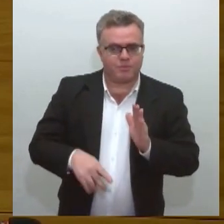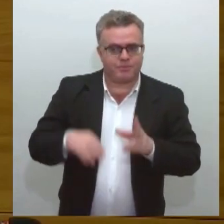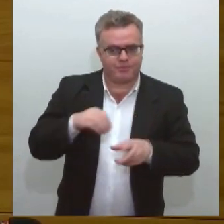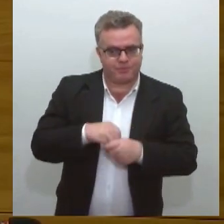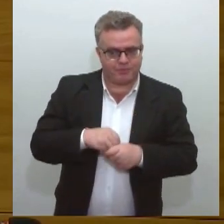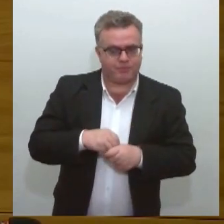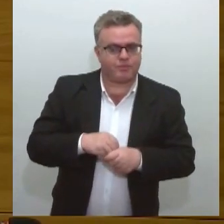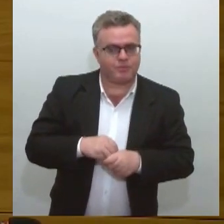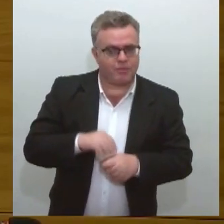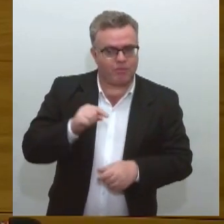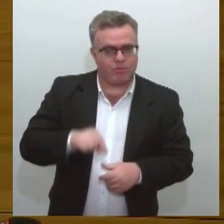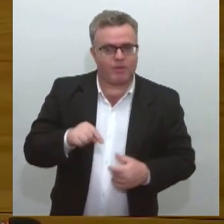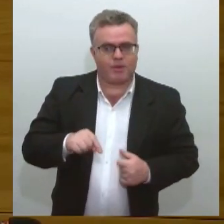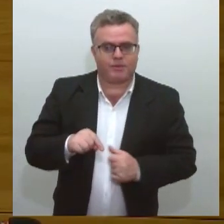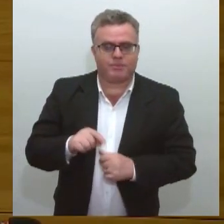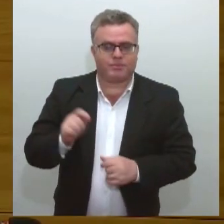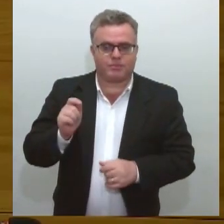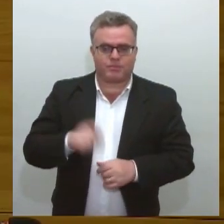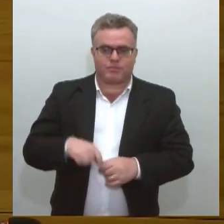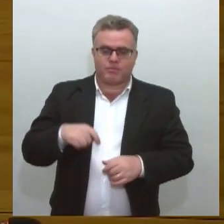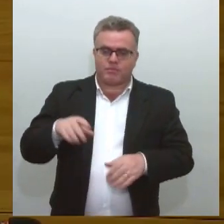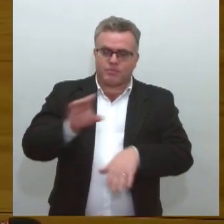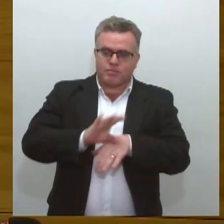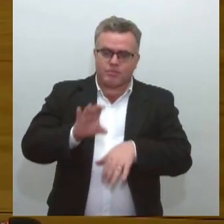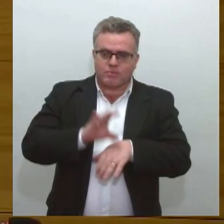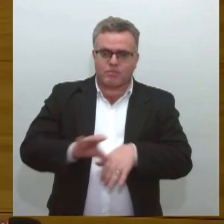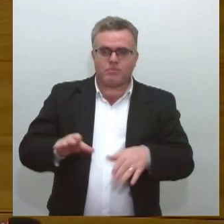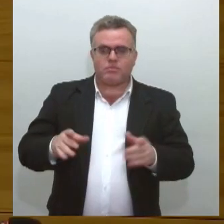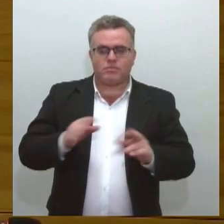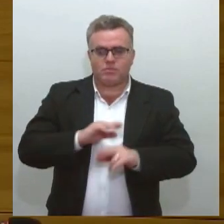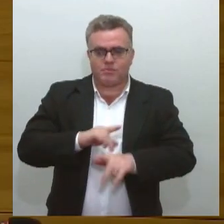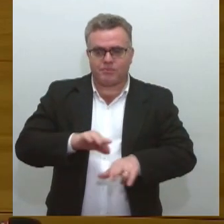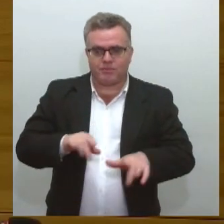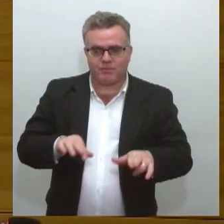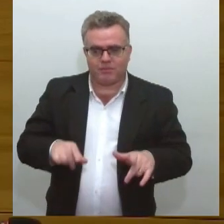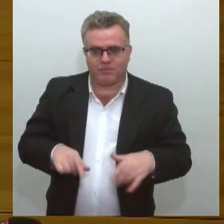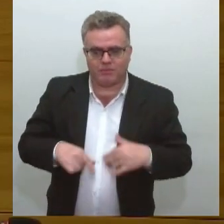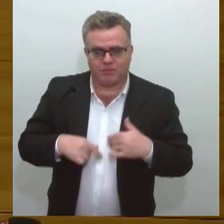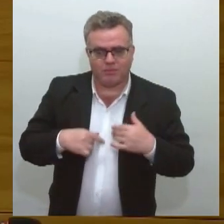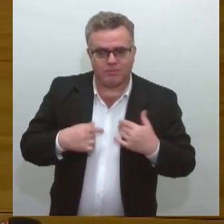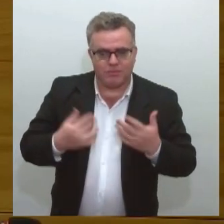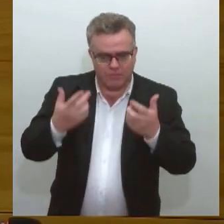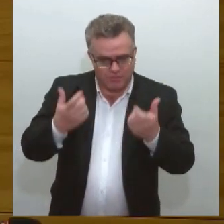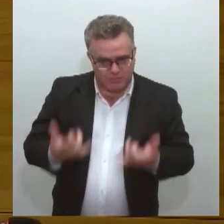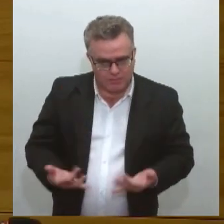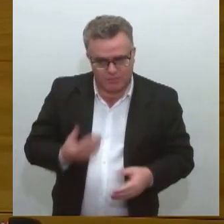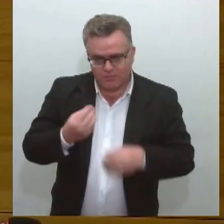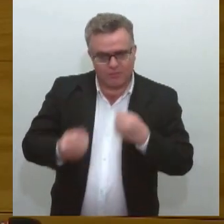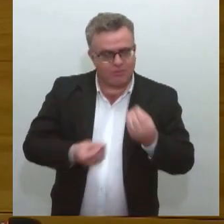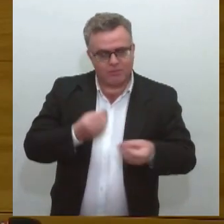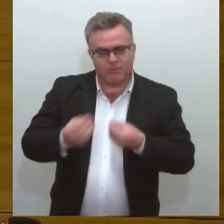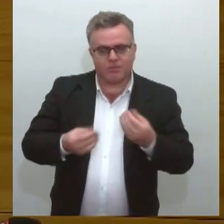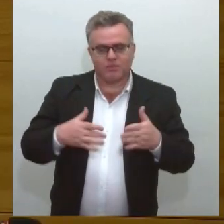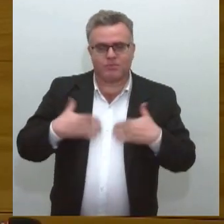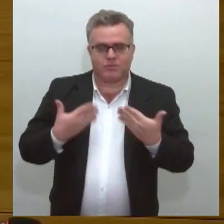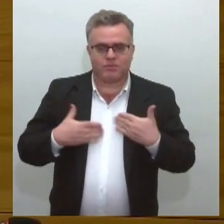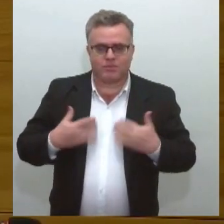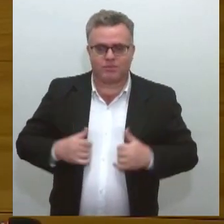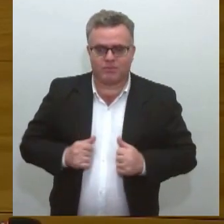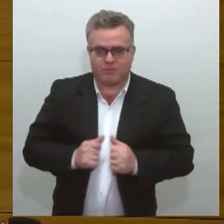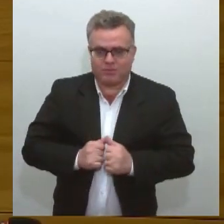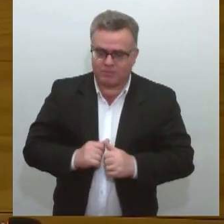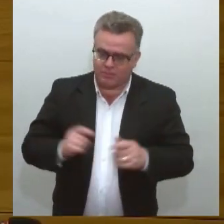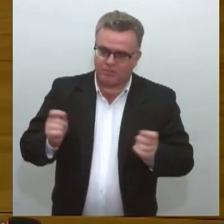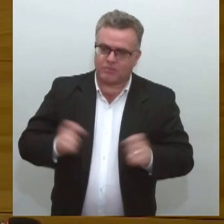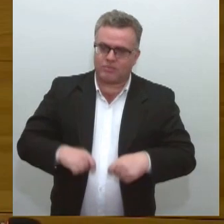que a gente sabe que tem cursos, capacitações, enfim, explica um pouquinho para a gente dessa alegria, né, de poder mostrar para esses